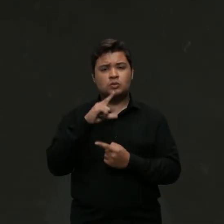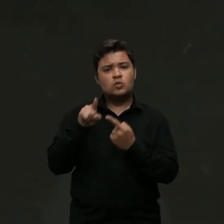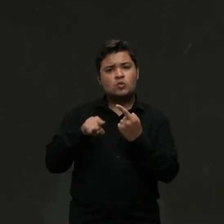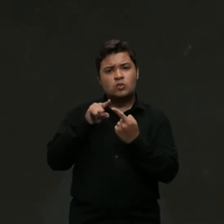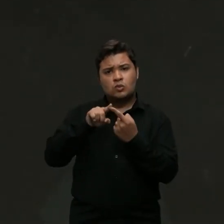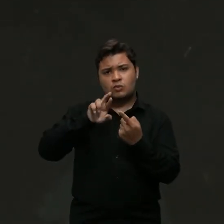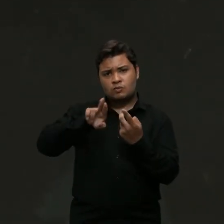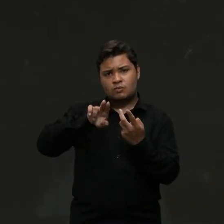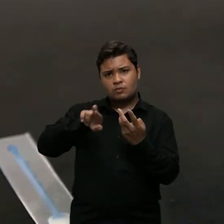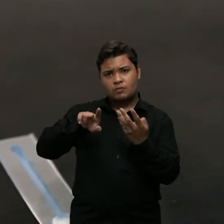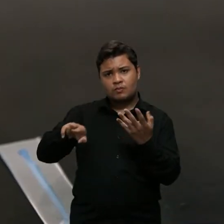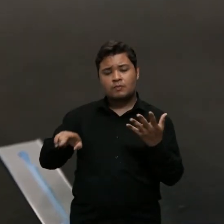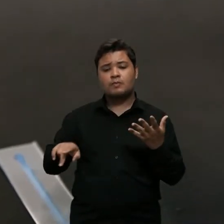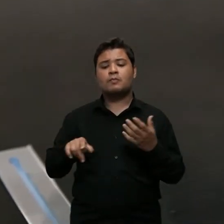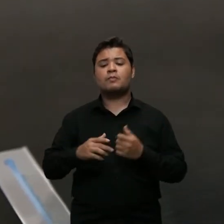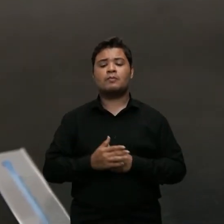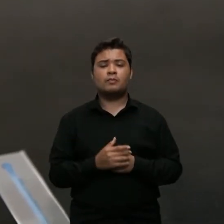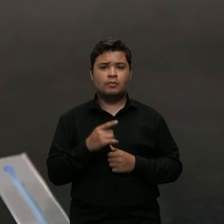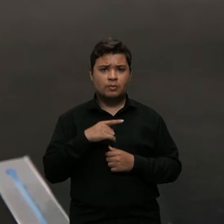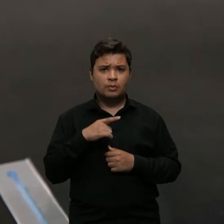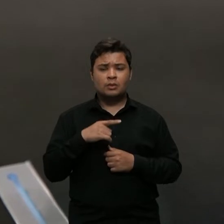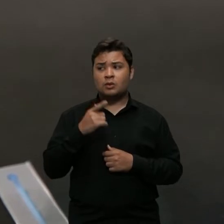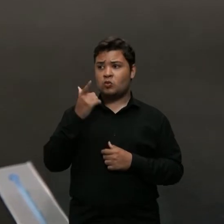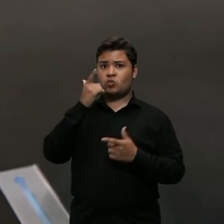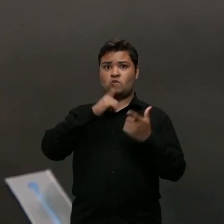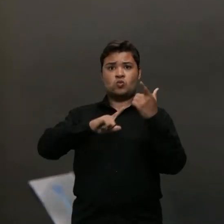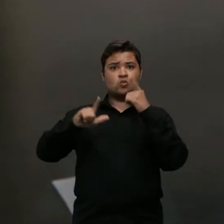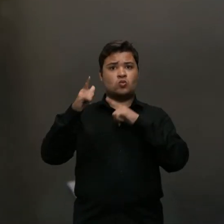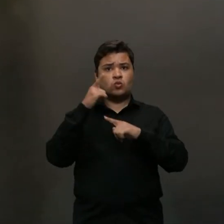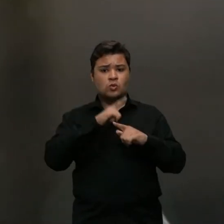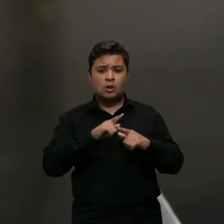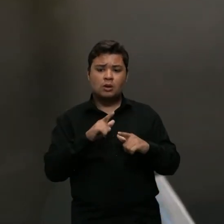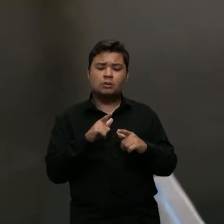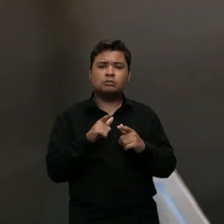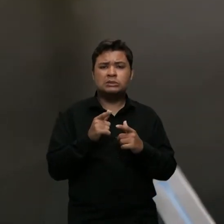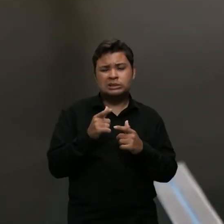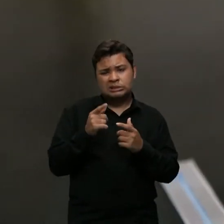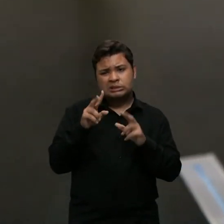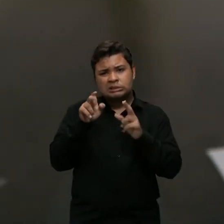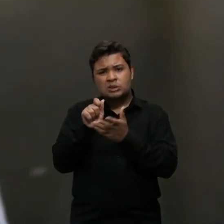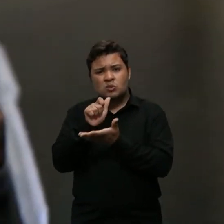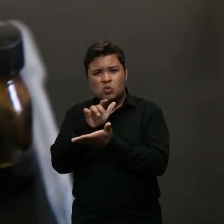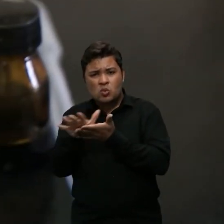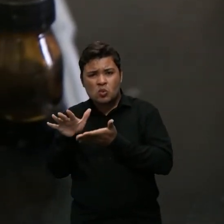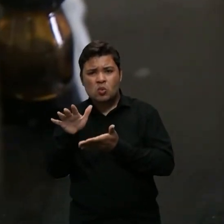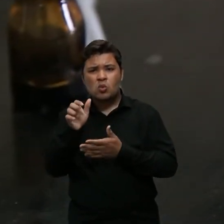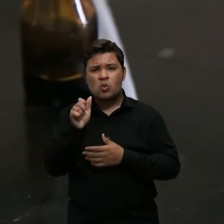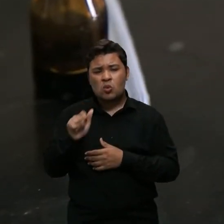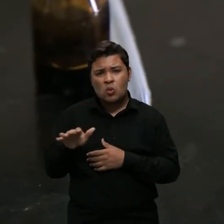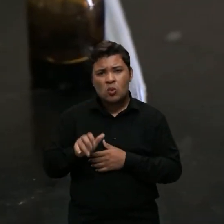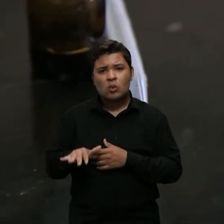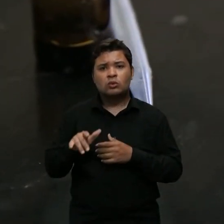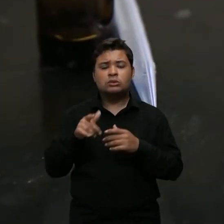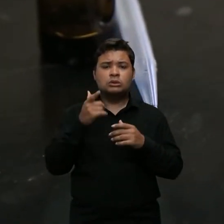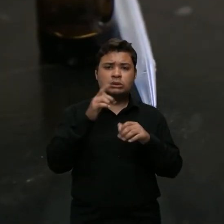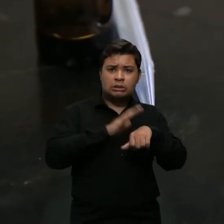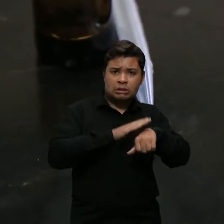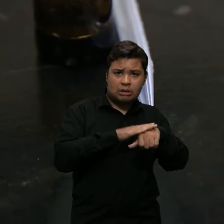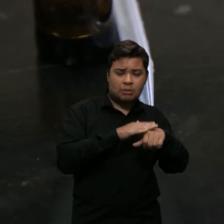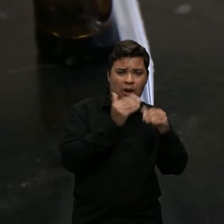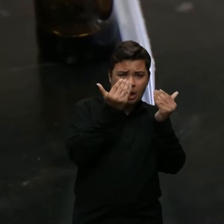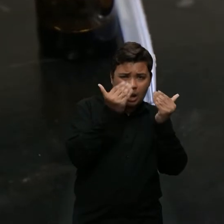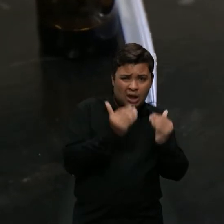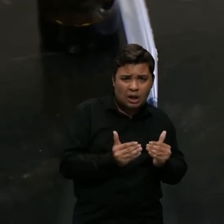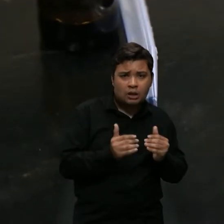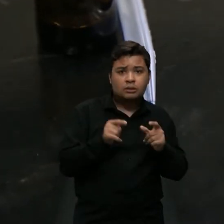em virtude de todo o sucesso, as vantagens que a gente observa em termos de custo, facilidade, tempo de análise, a gente está testando agora a possibilidade